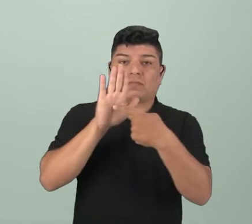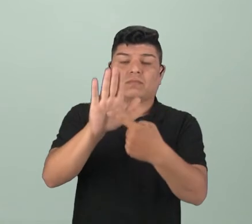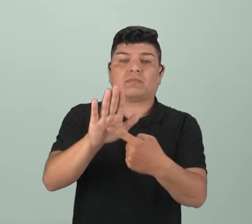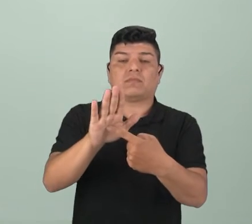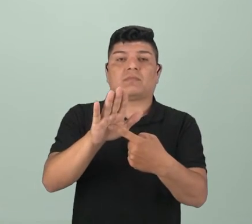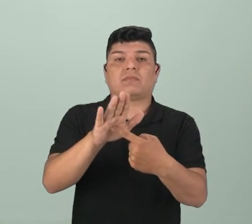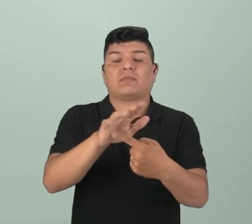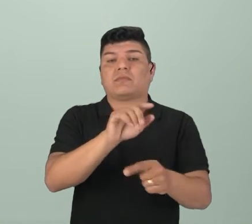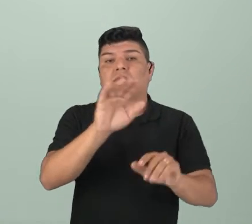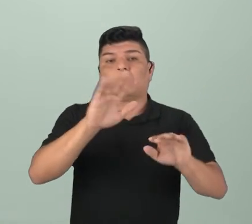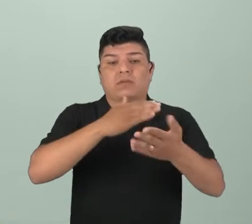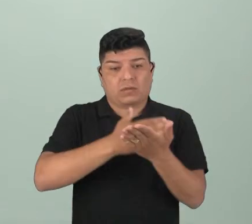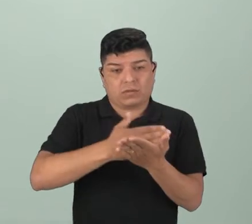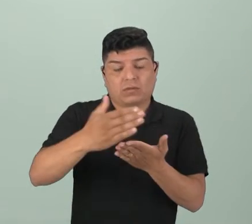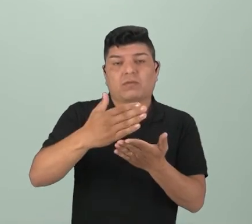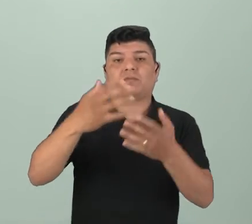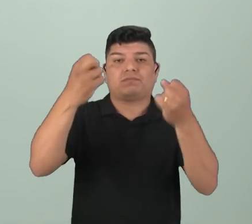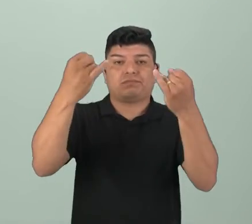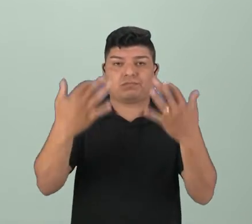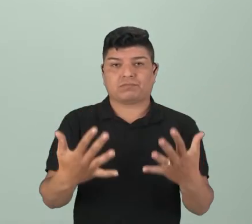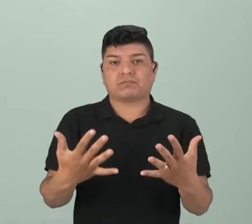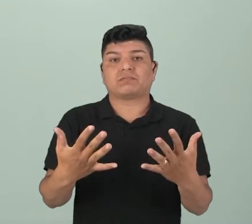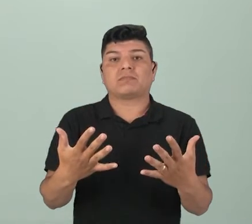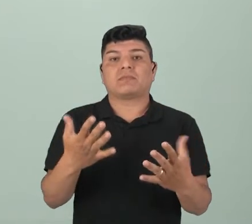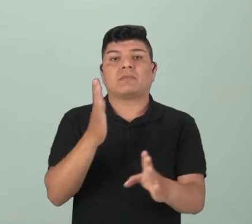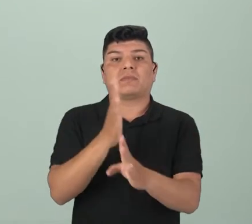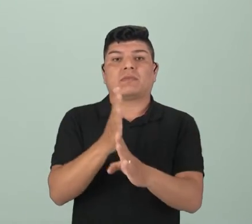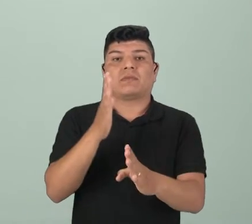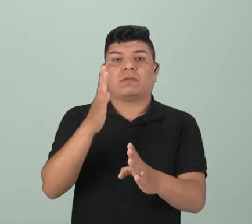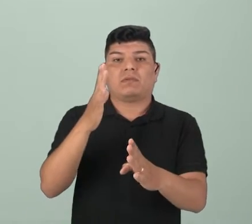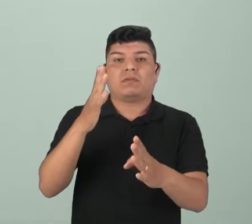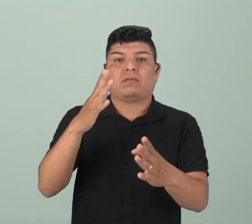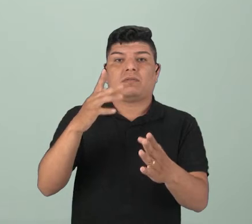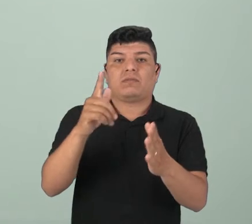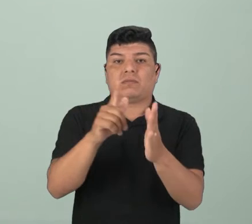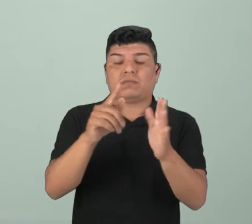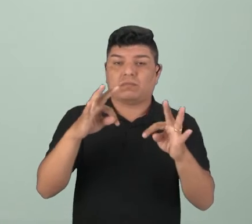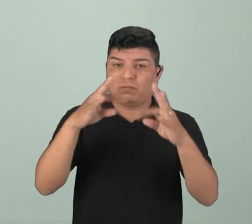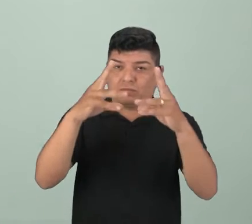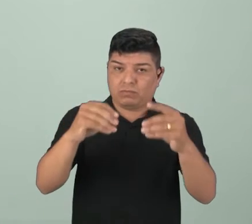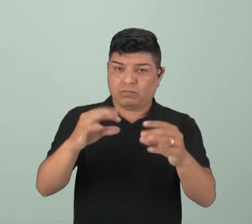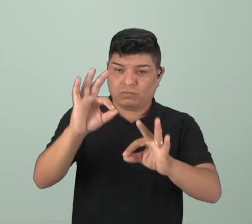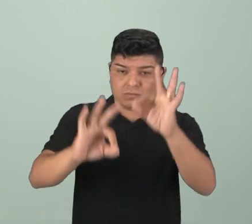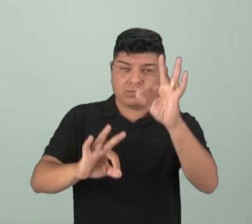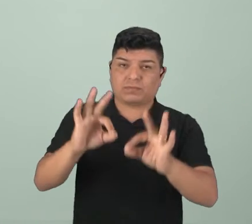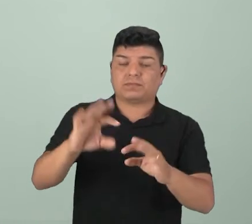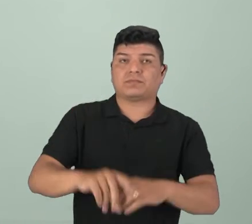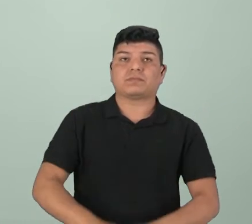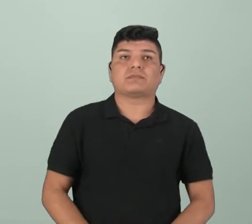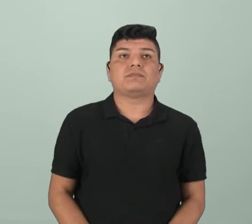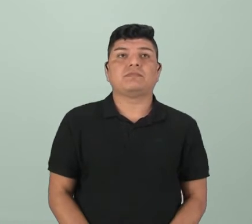mostrar e começa a falar de acordo com aquelas listas que você fez, tá certo?